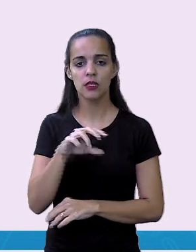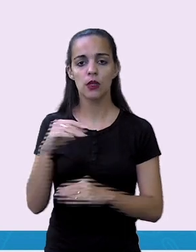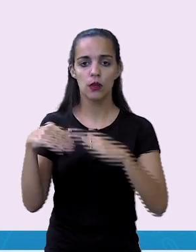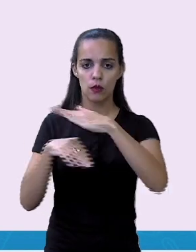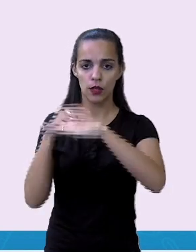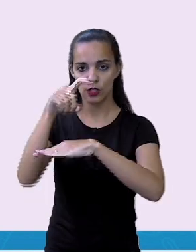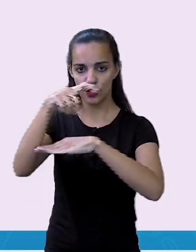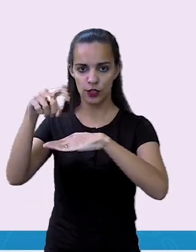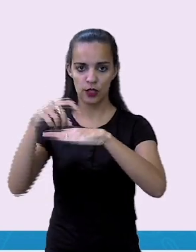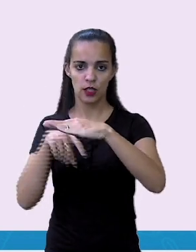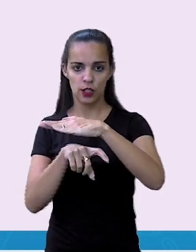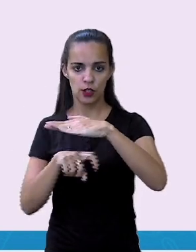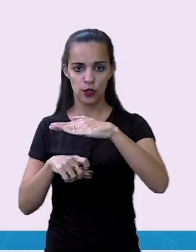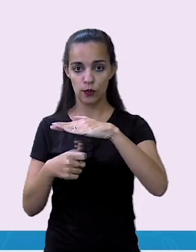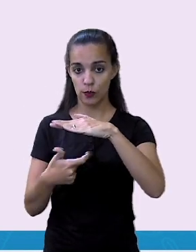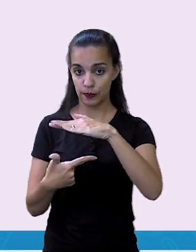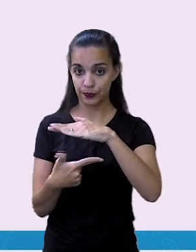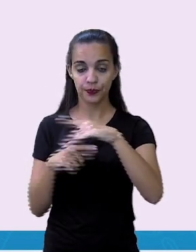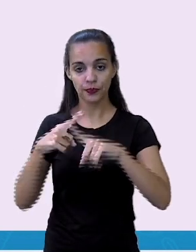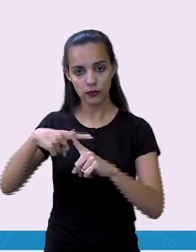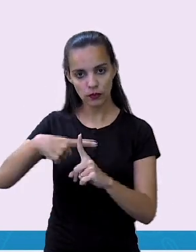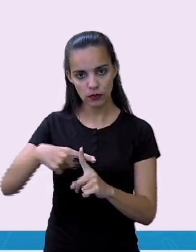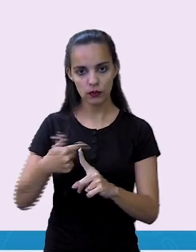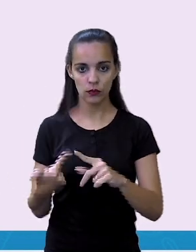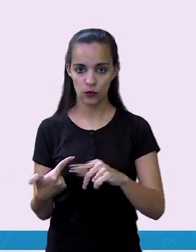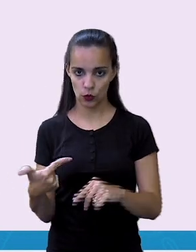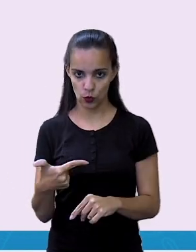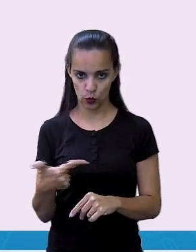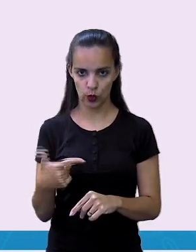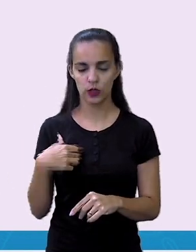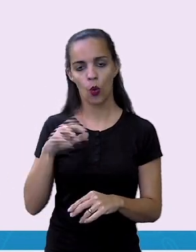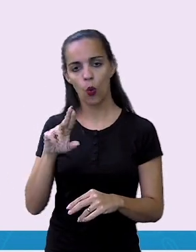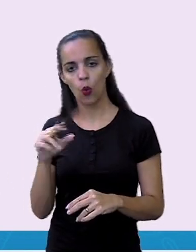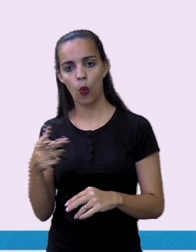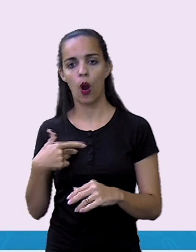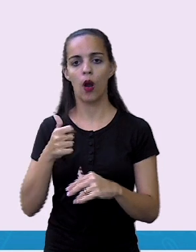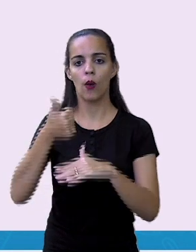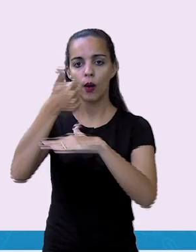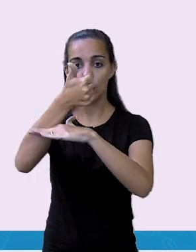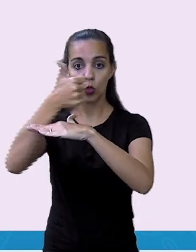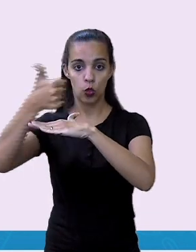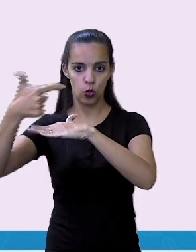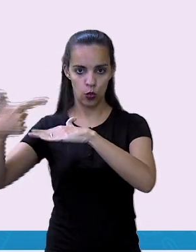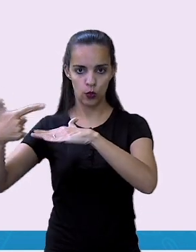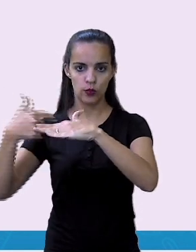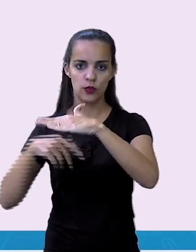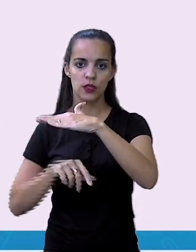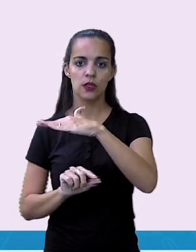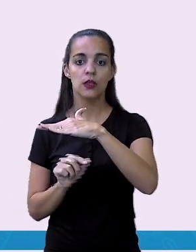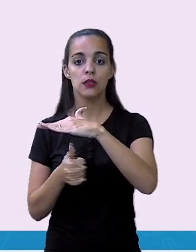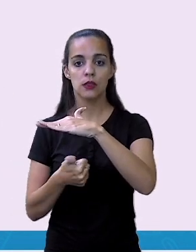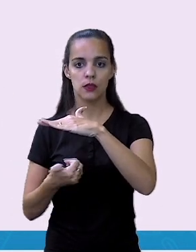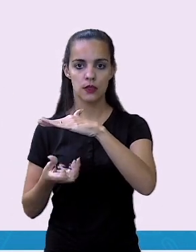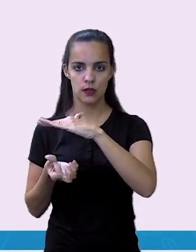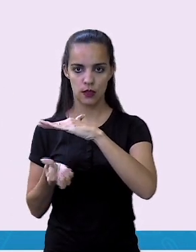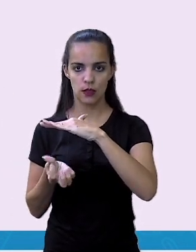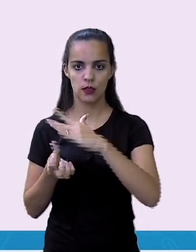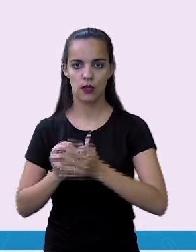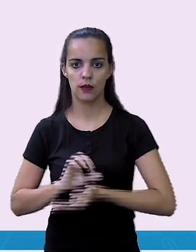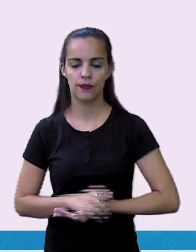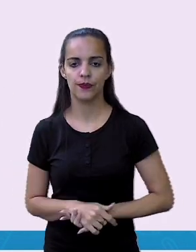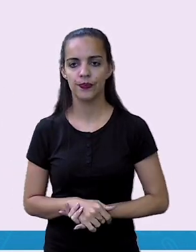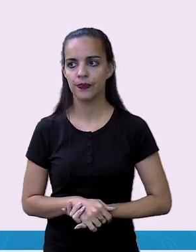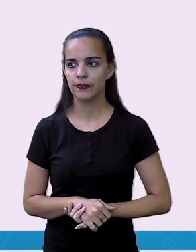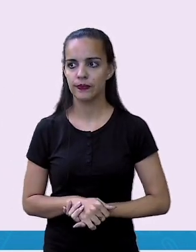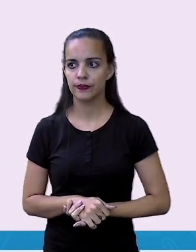mais 2, assim como 12 está para 16.